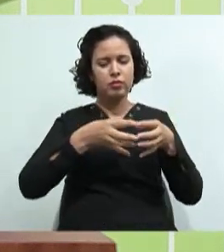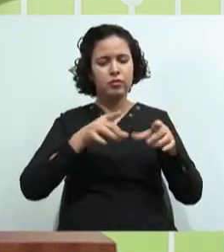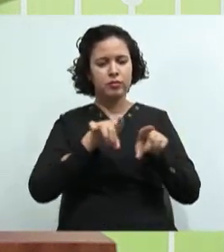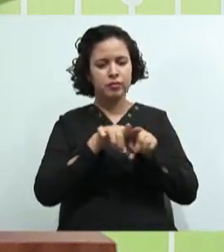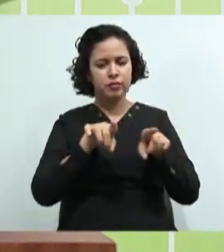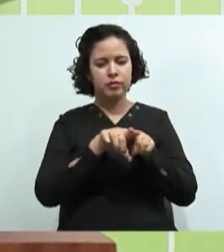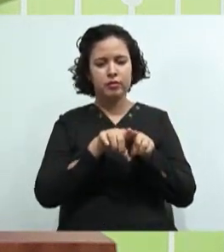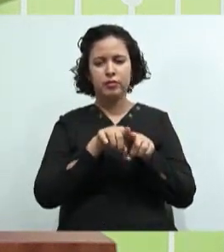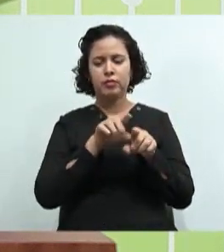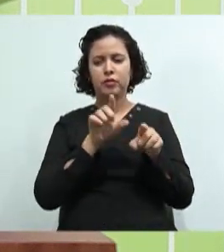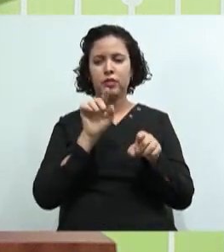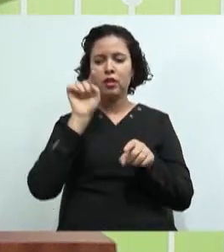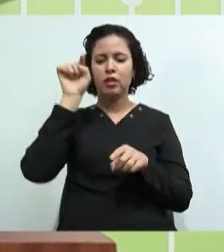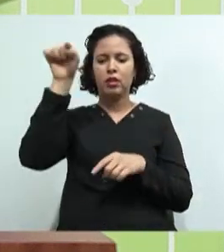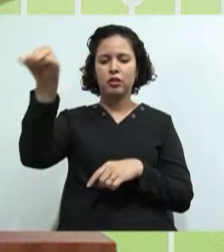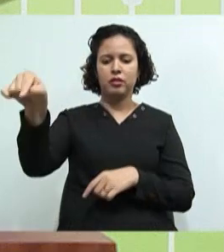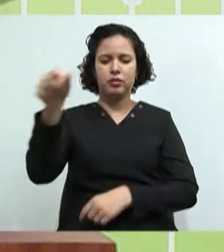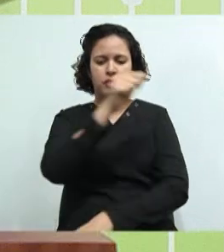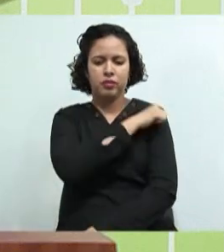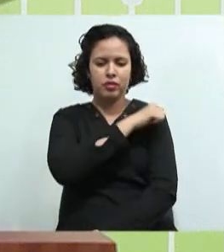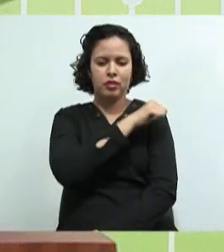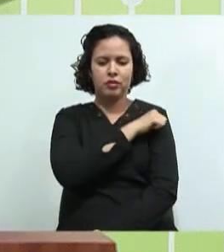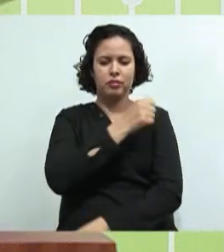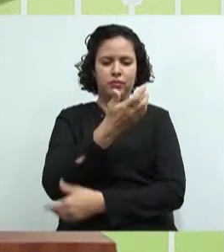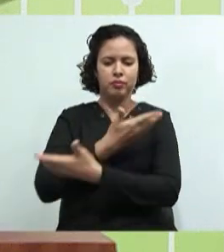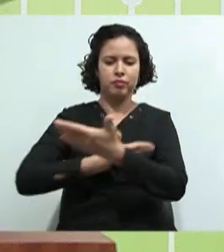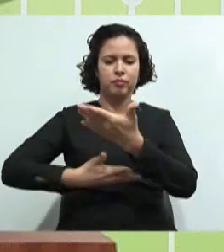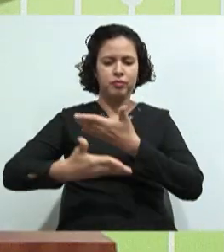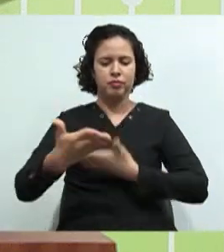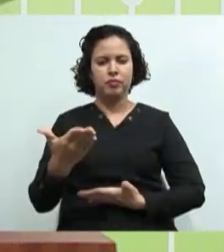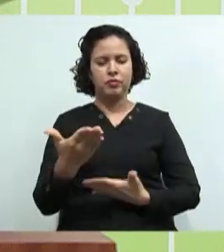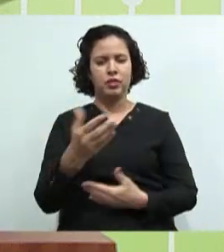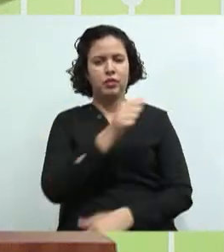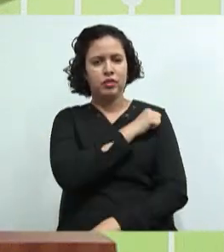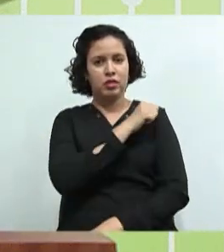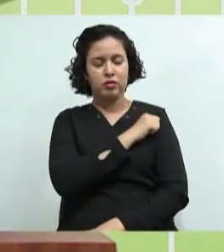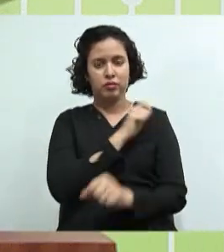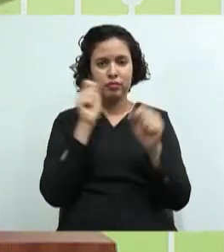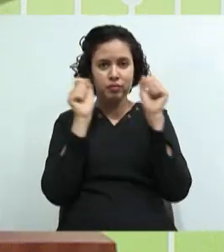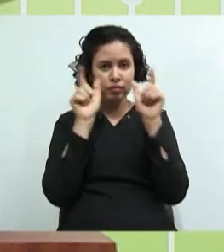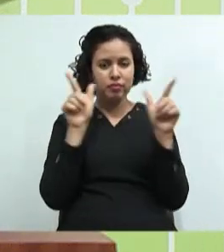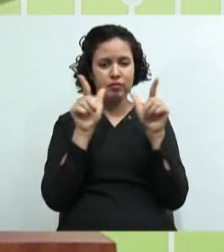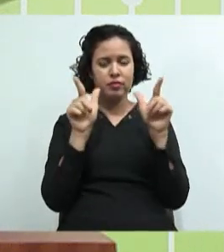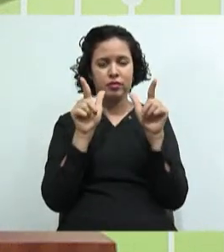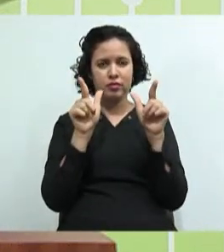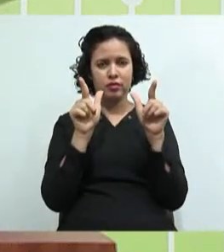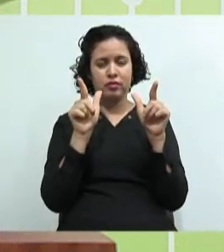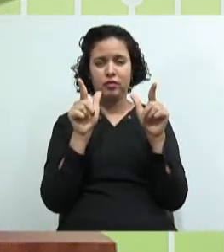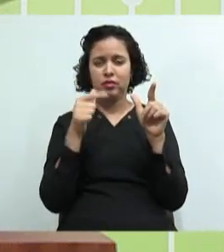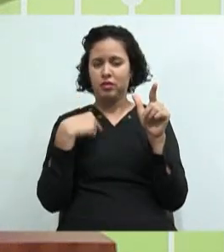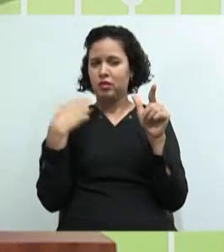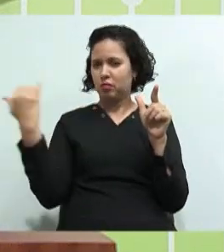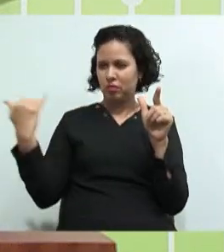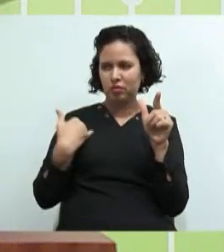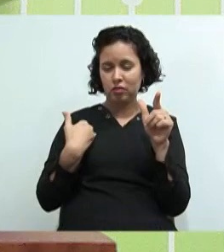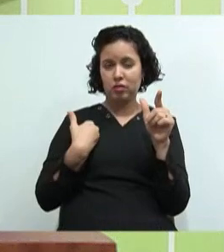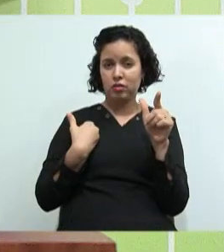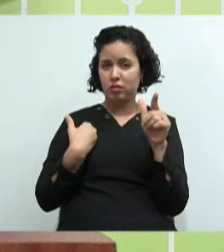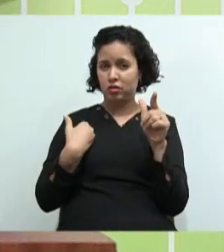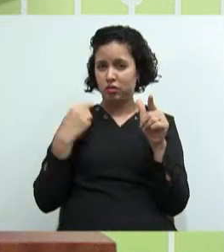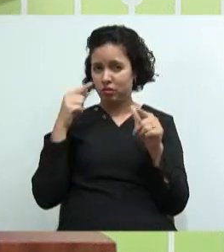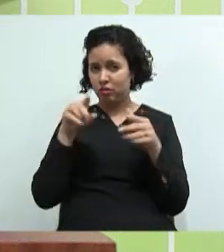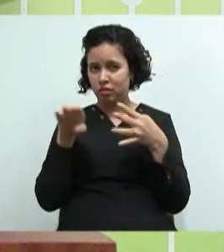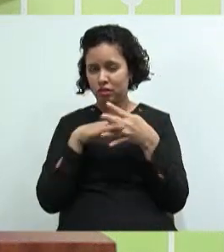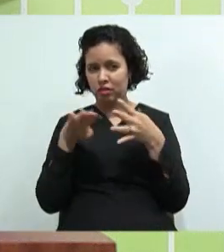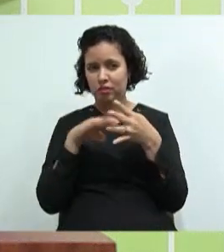os alunos que estão aí participando. Aos alunos que estavam dormindo aí, fiquei sabendo que tinha aluno dormindo aí em sala de aula. Ó, meu querido, o